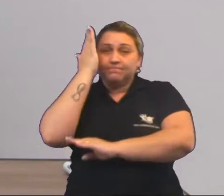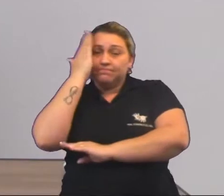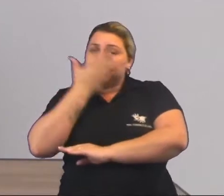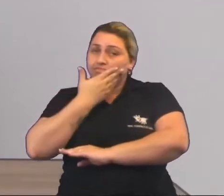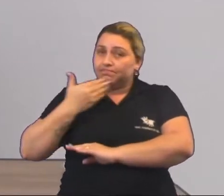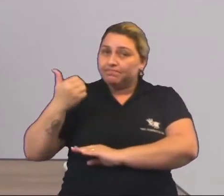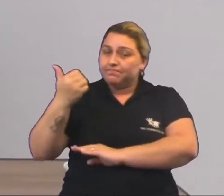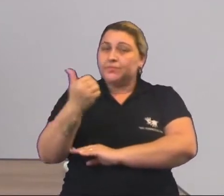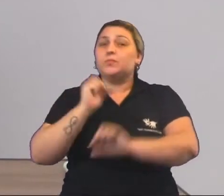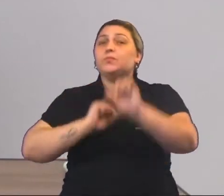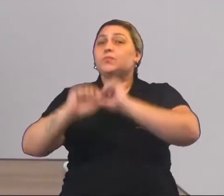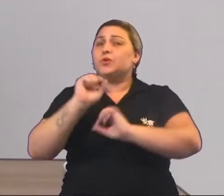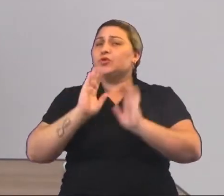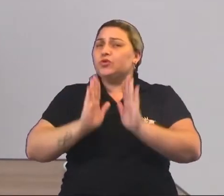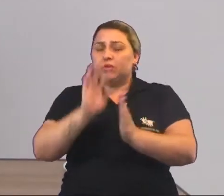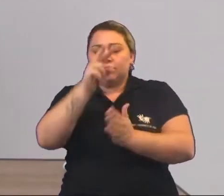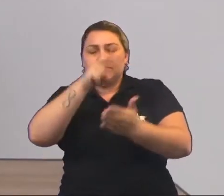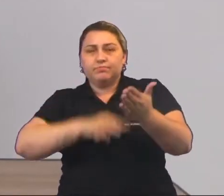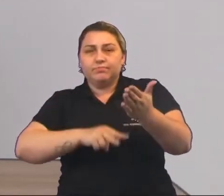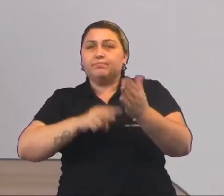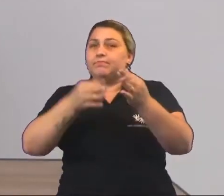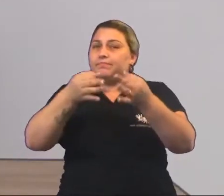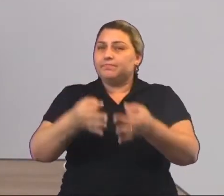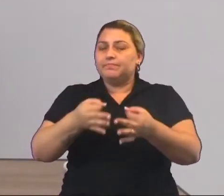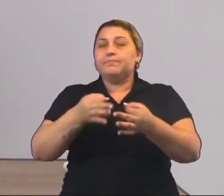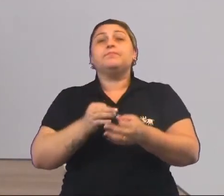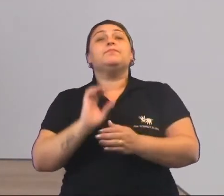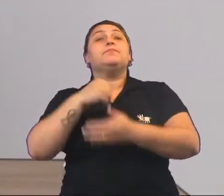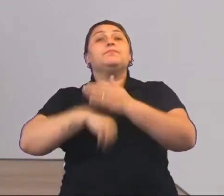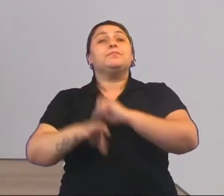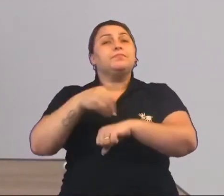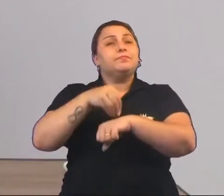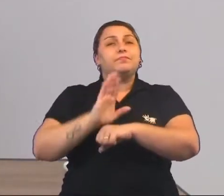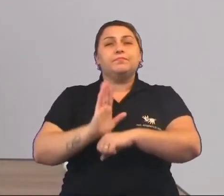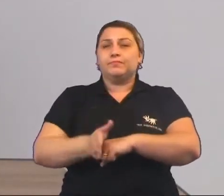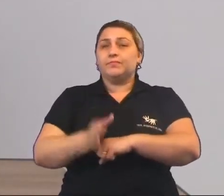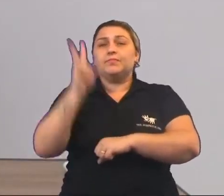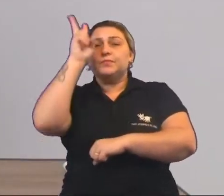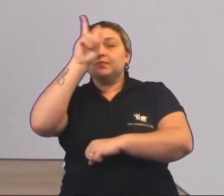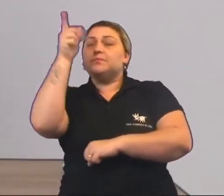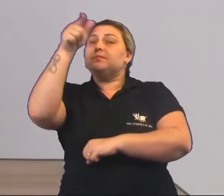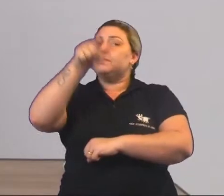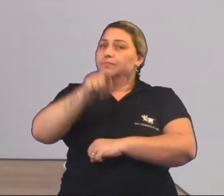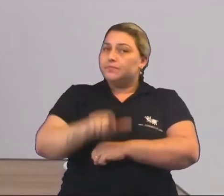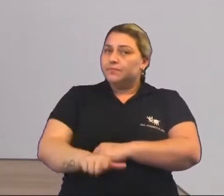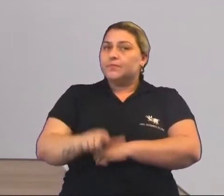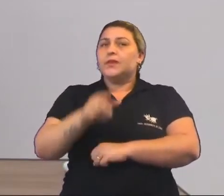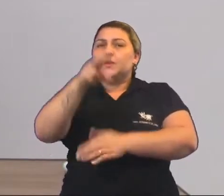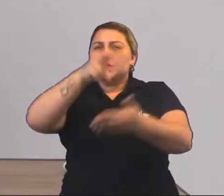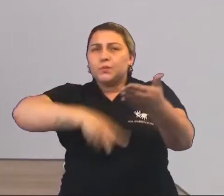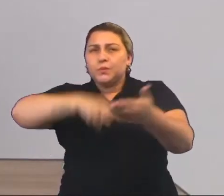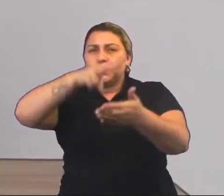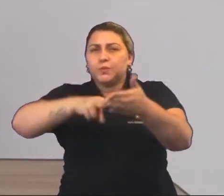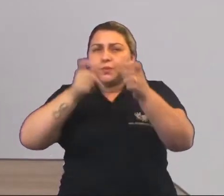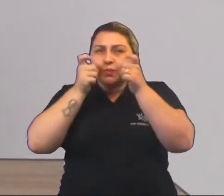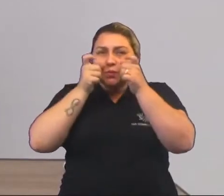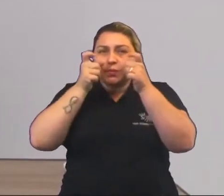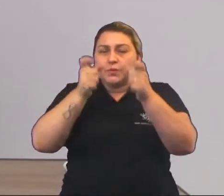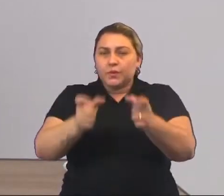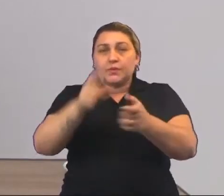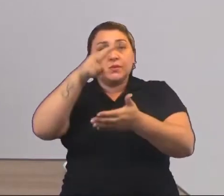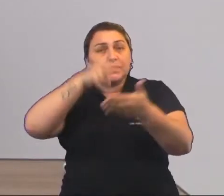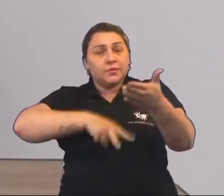compreender melhor aquilo que vocês estarão lendo, certo? E dentre as dicas que eu dei, quero relembrar a vocês, ler com bastante